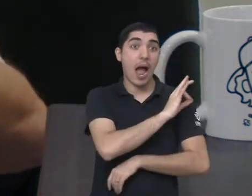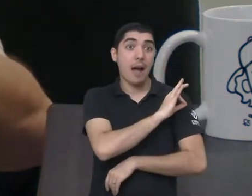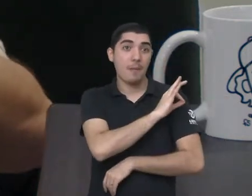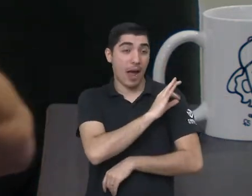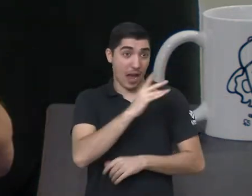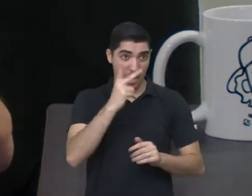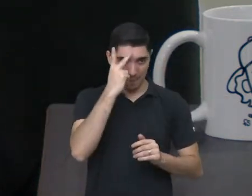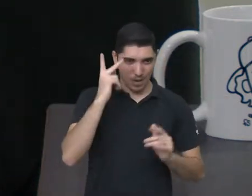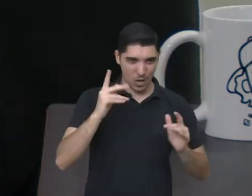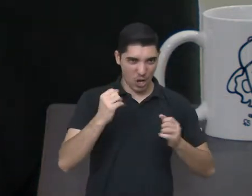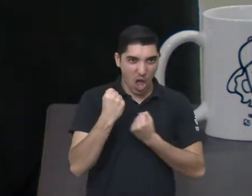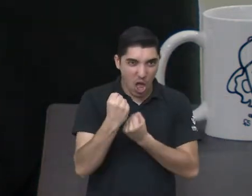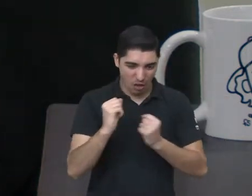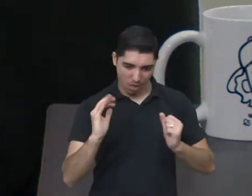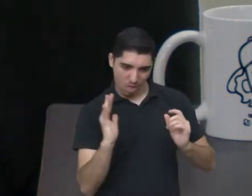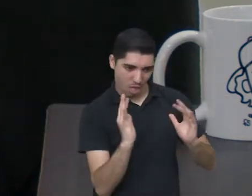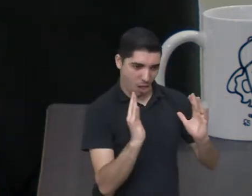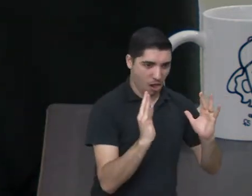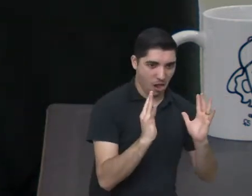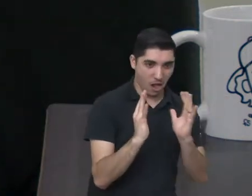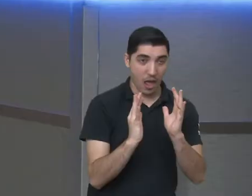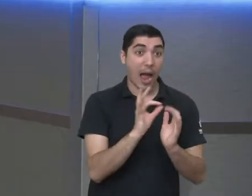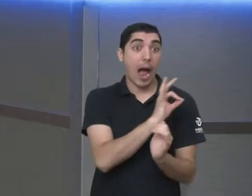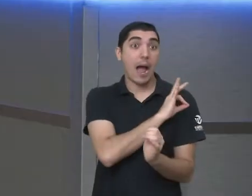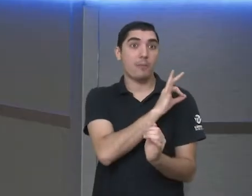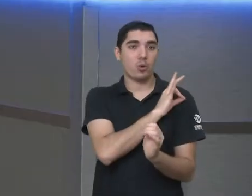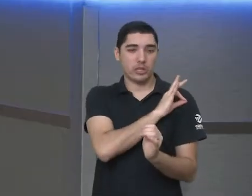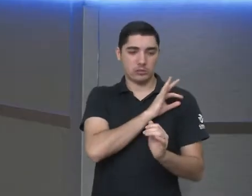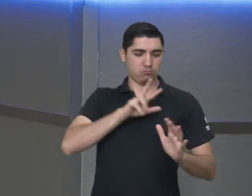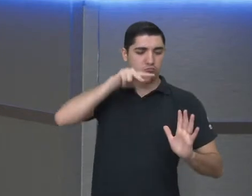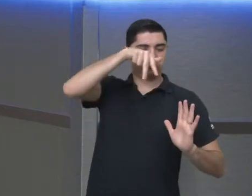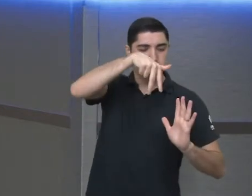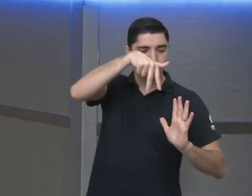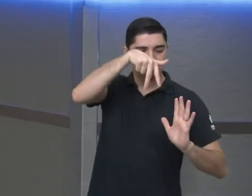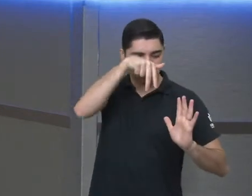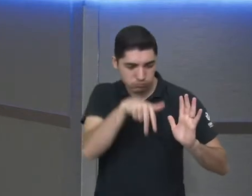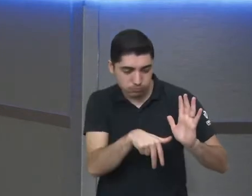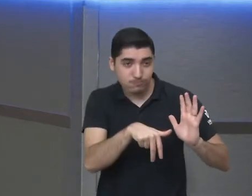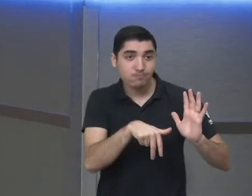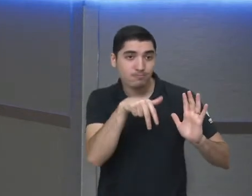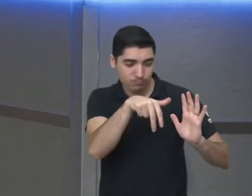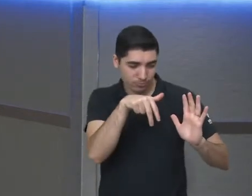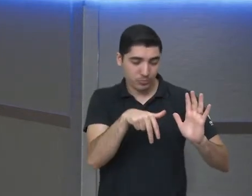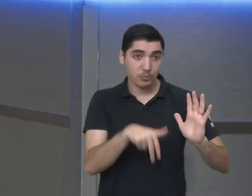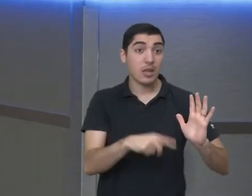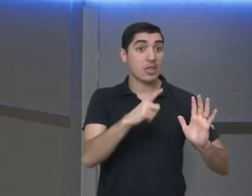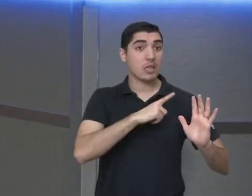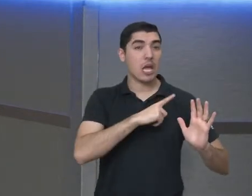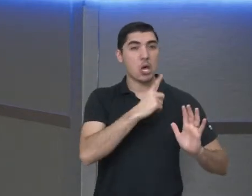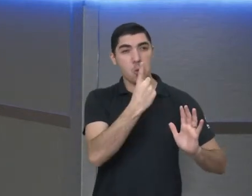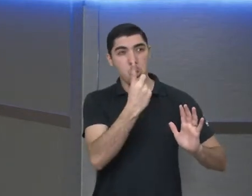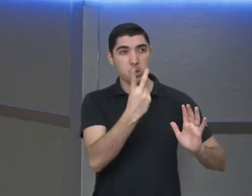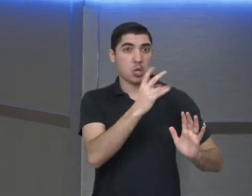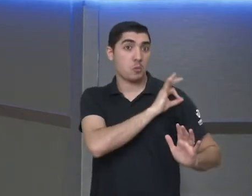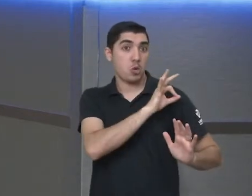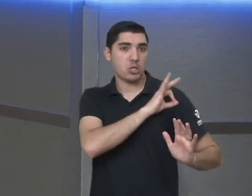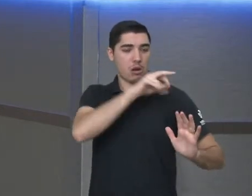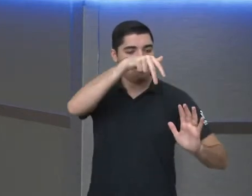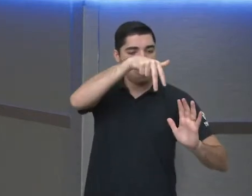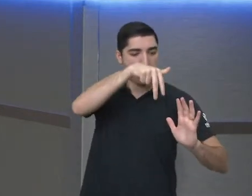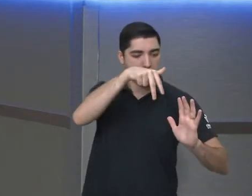divisão especial do futebol paulista. E, pô, de repente, cobra-se um escanteio, o Tio Marina, pum, gol do São